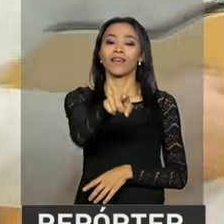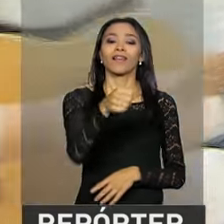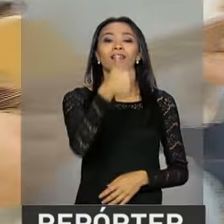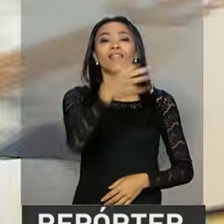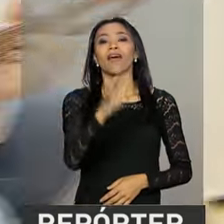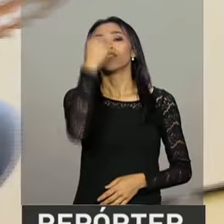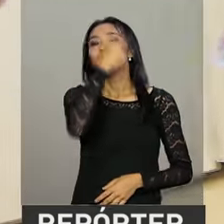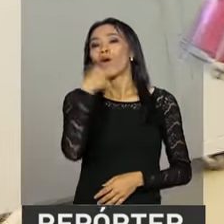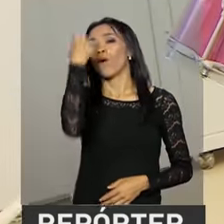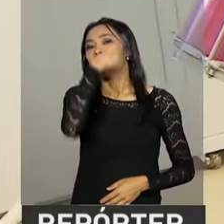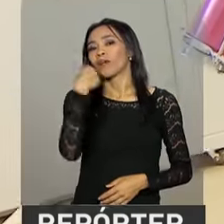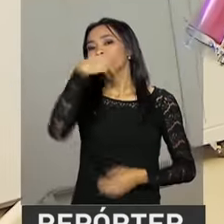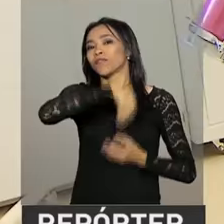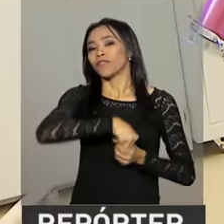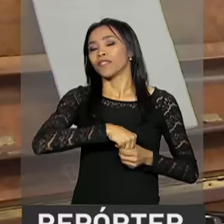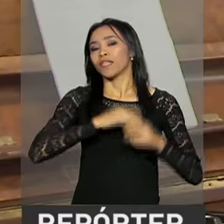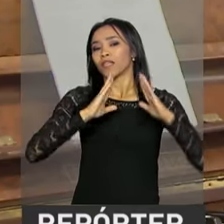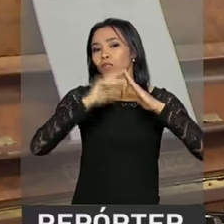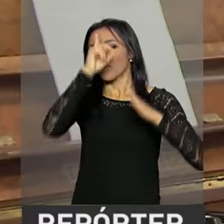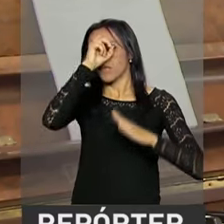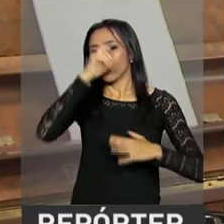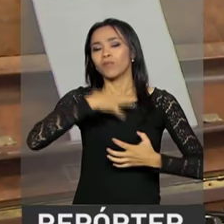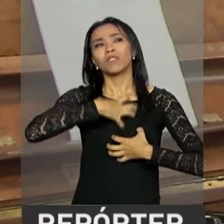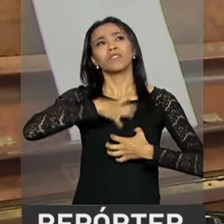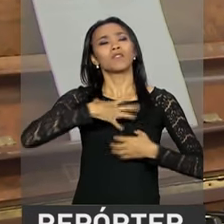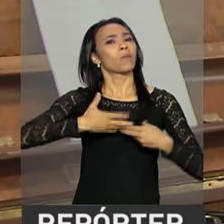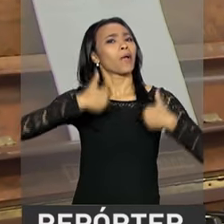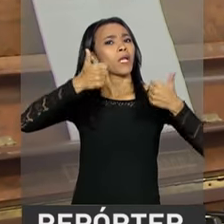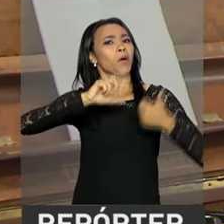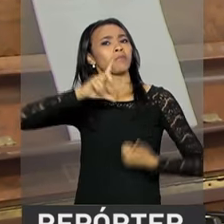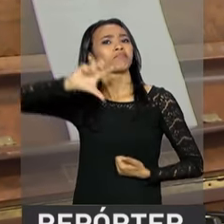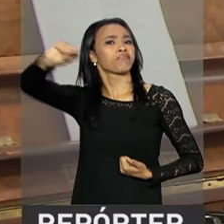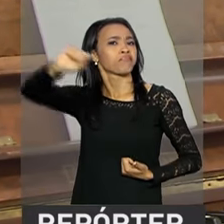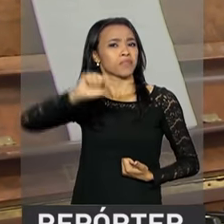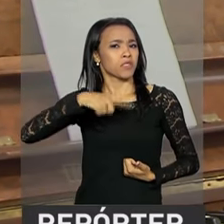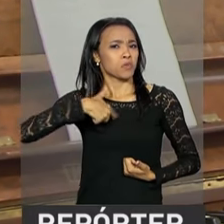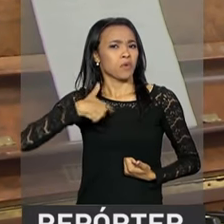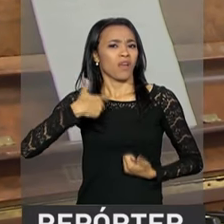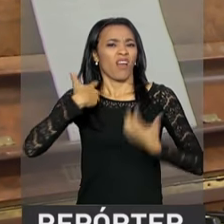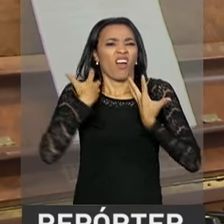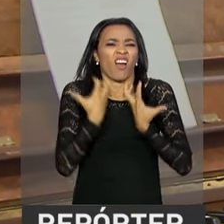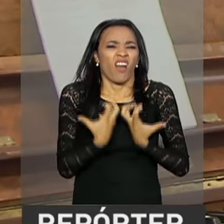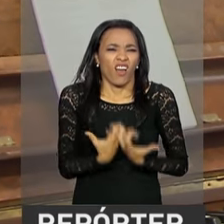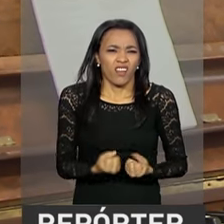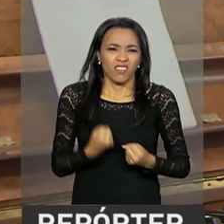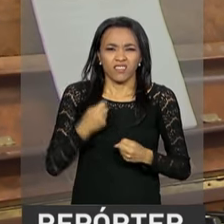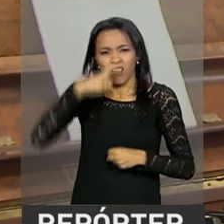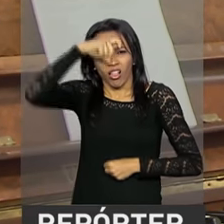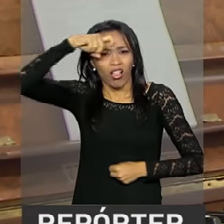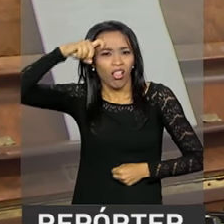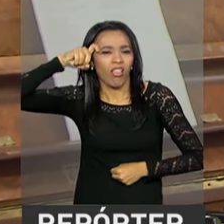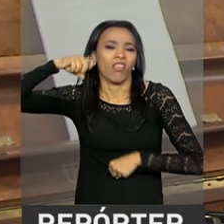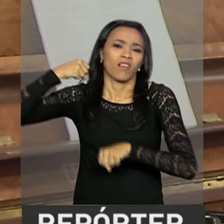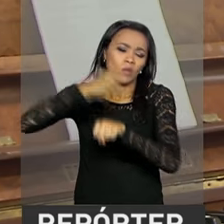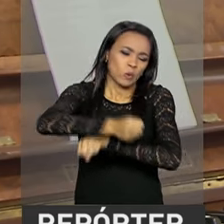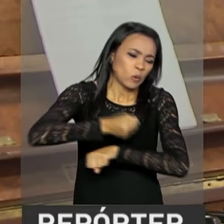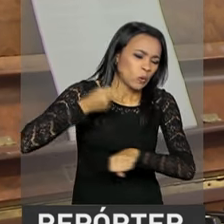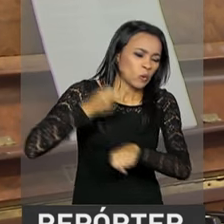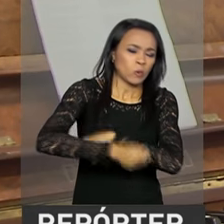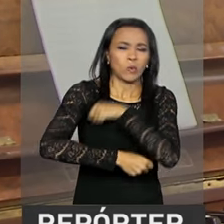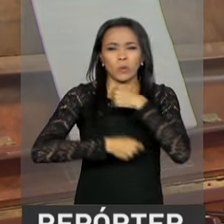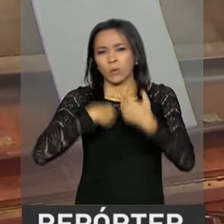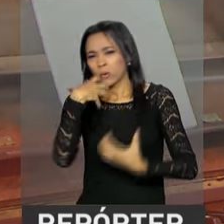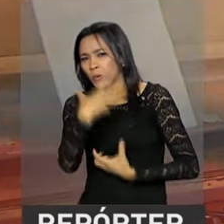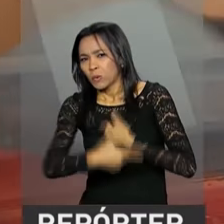horas dentro do hospital e eu saio melhor do que eu entrei. Não é um trabalho que me cansa, é um trabalho que me